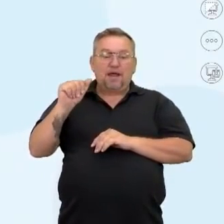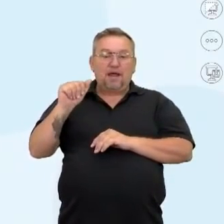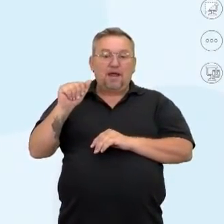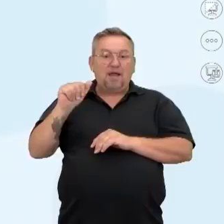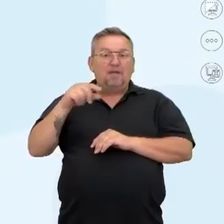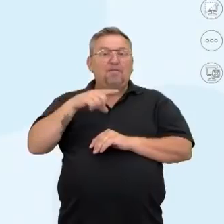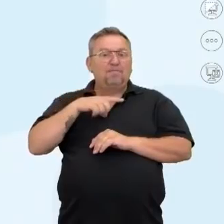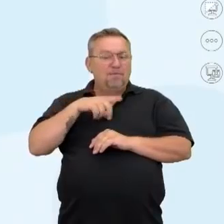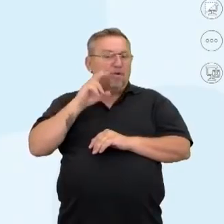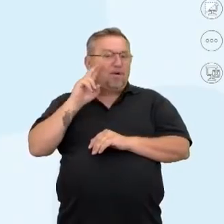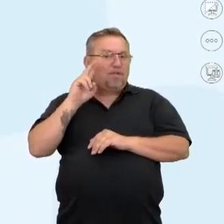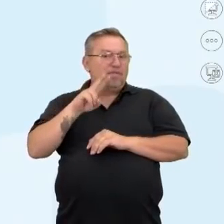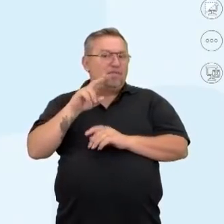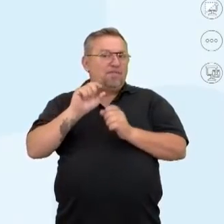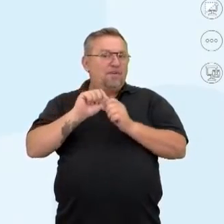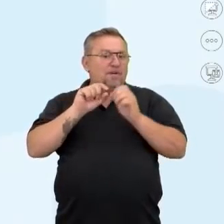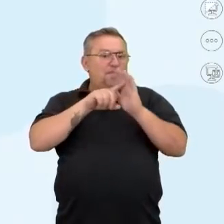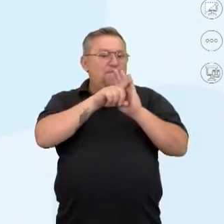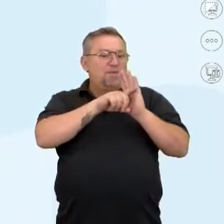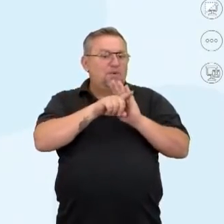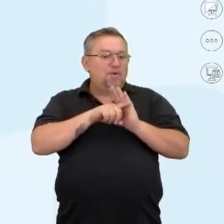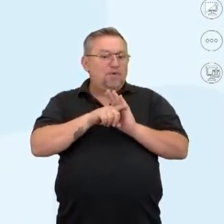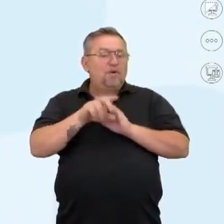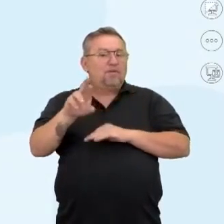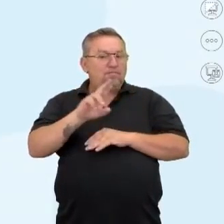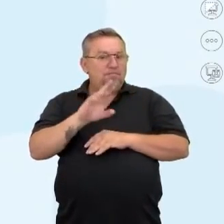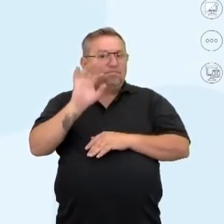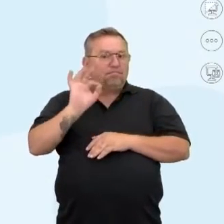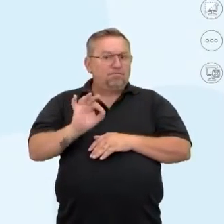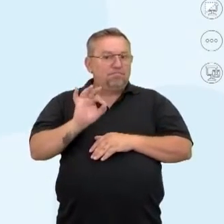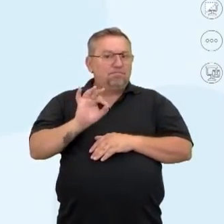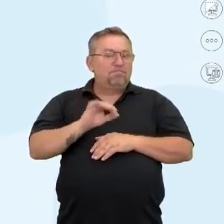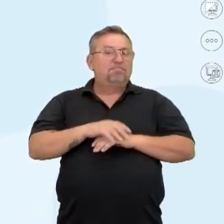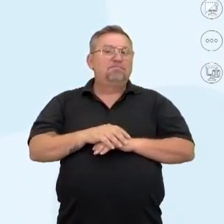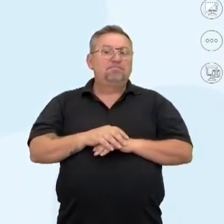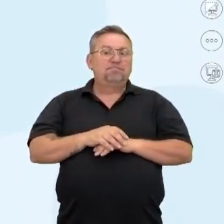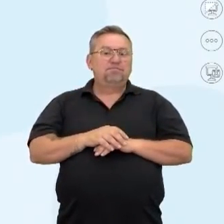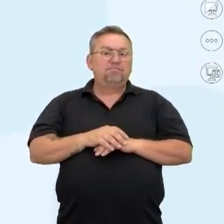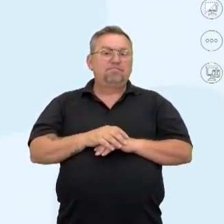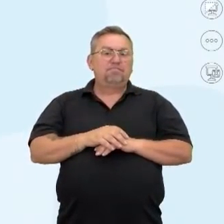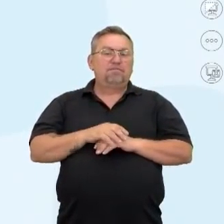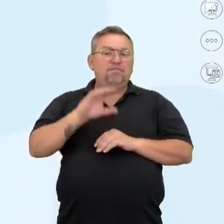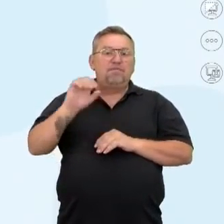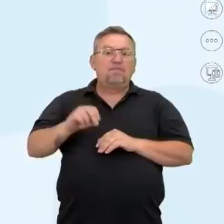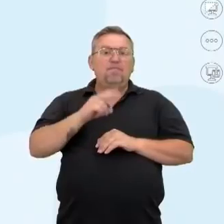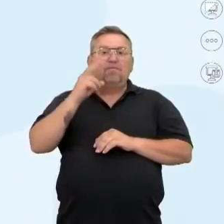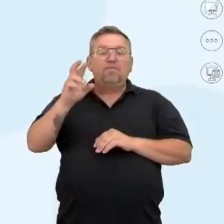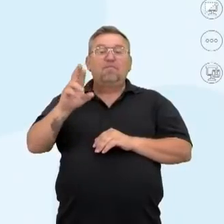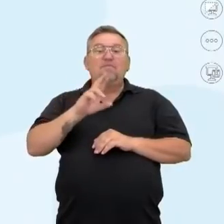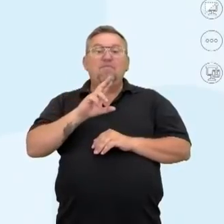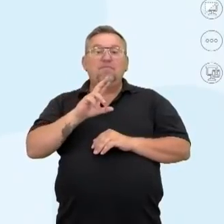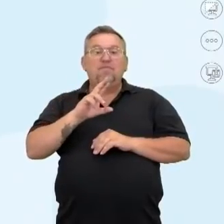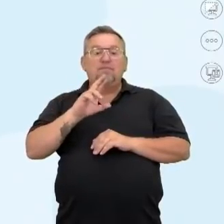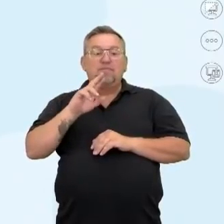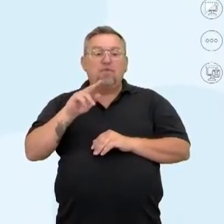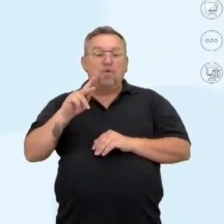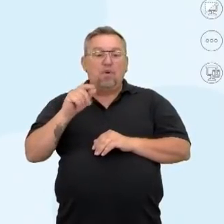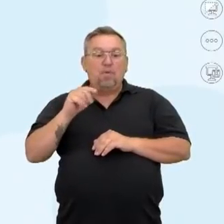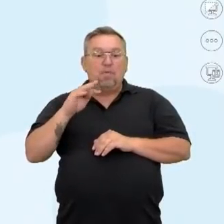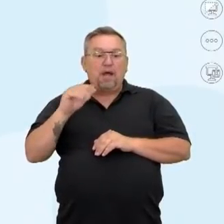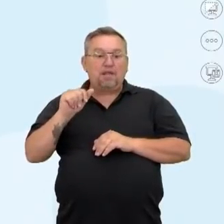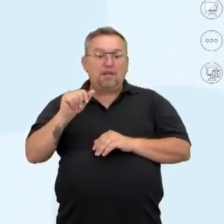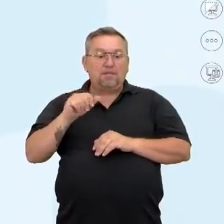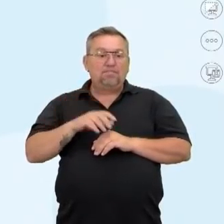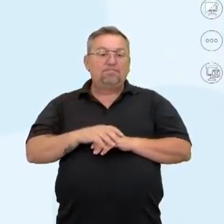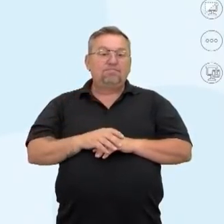gente quer que vocês façam a pergunta, que a resposta eu posso responder We ate pasta for dinner, ou se responder só pasta, já é